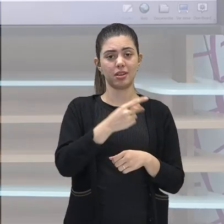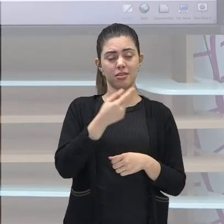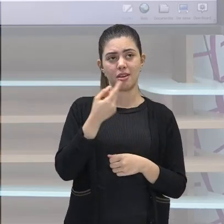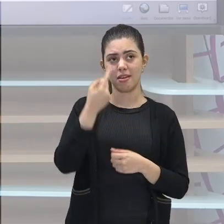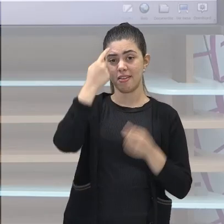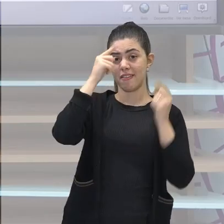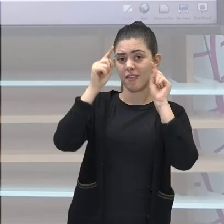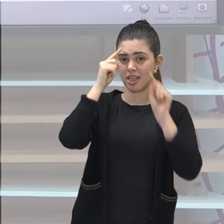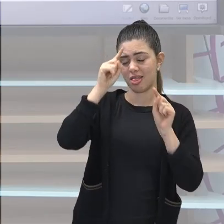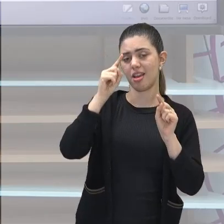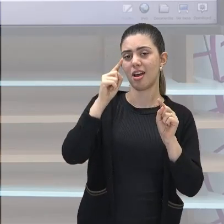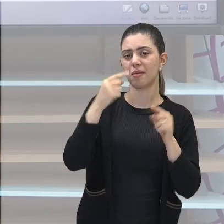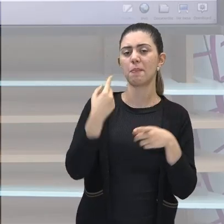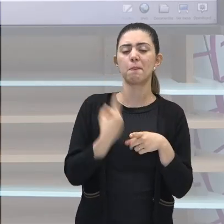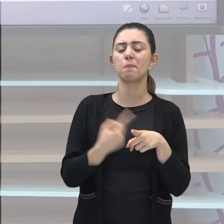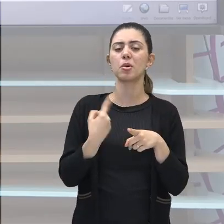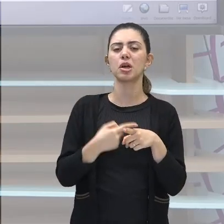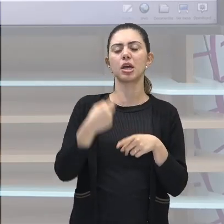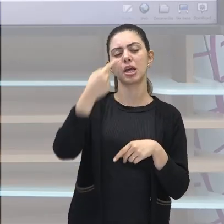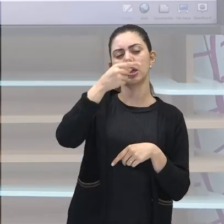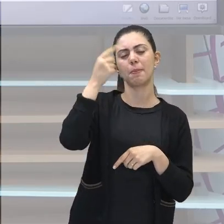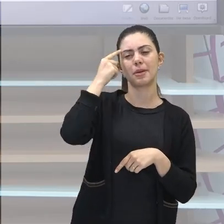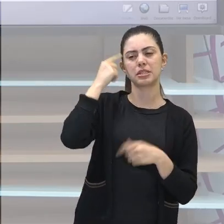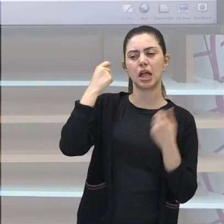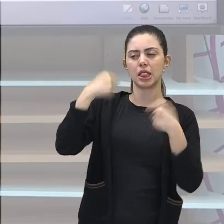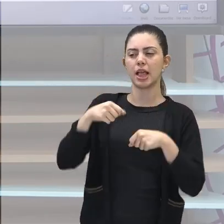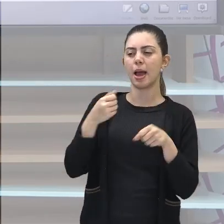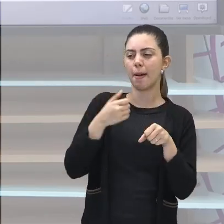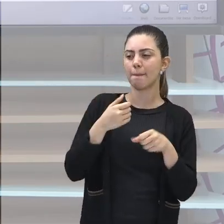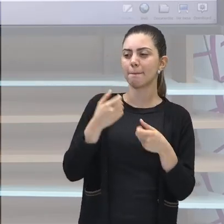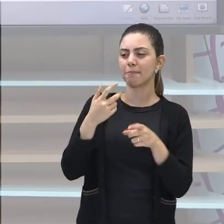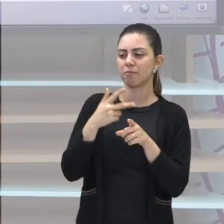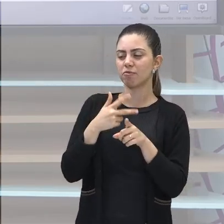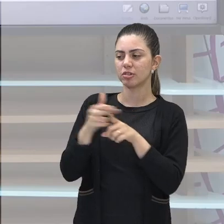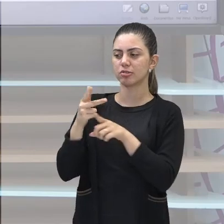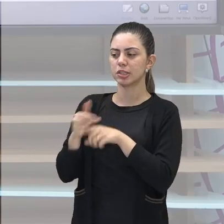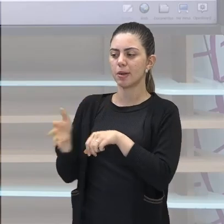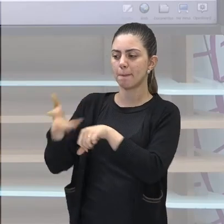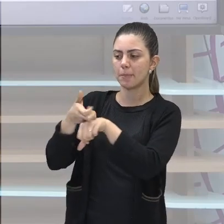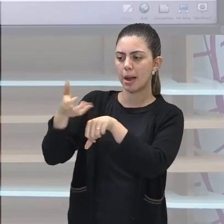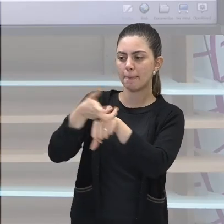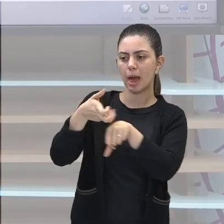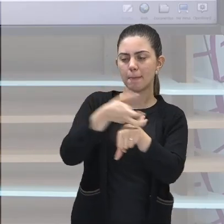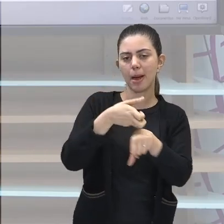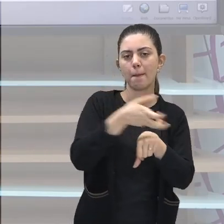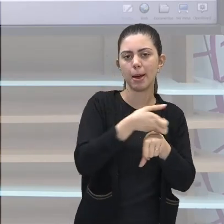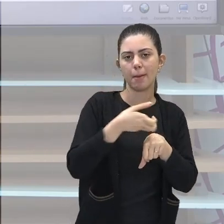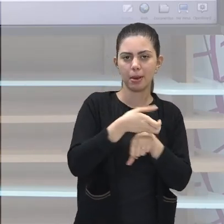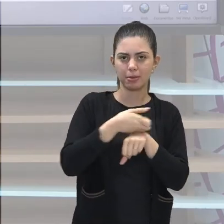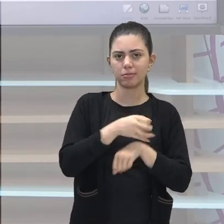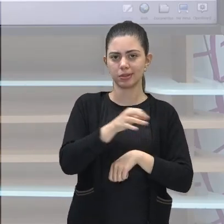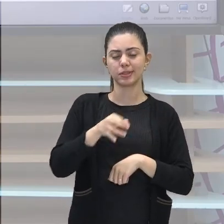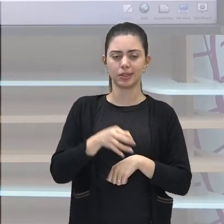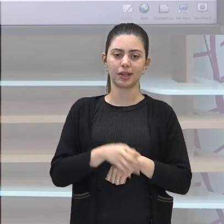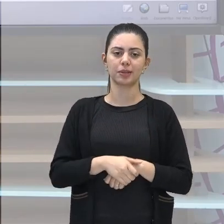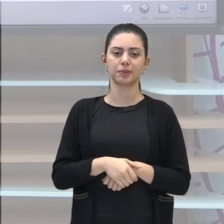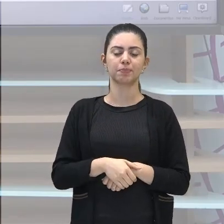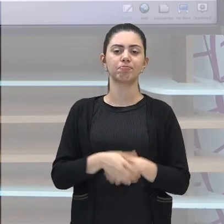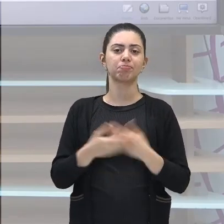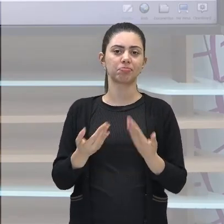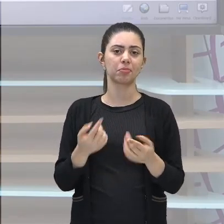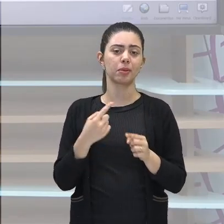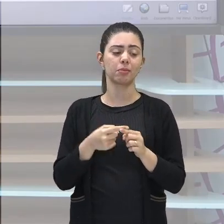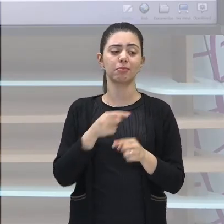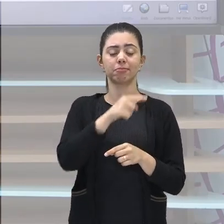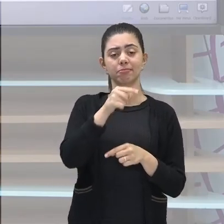para justificar, ganhos territoriais, para justificar, uma